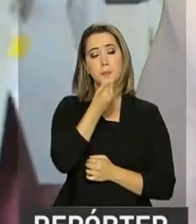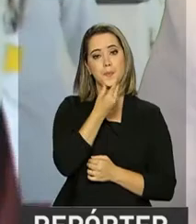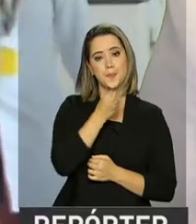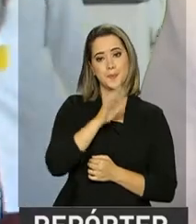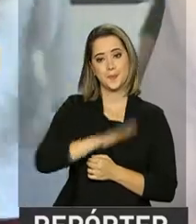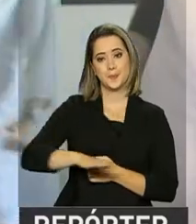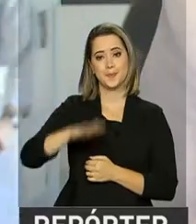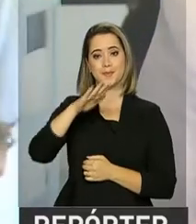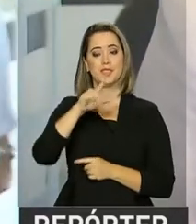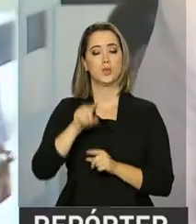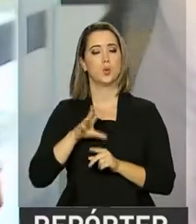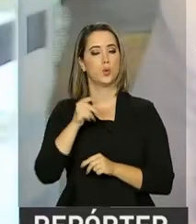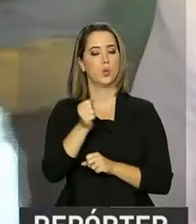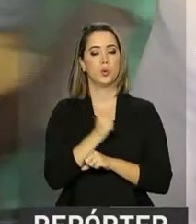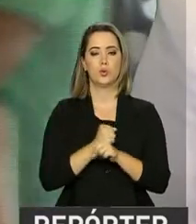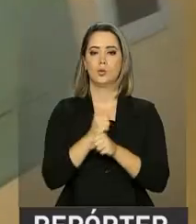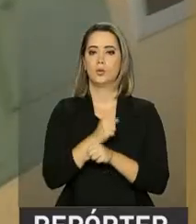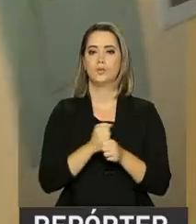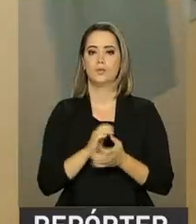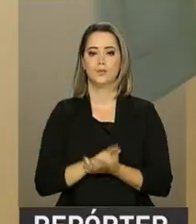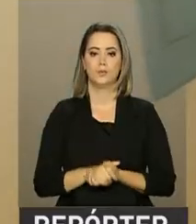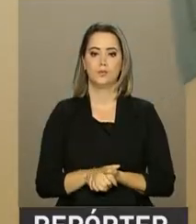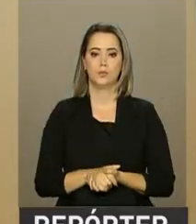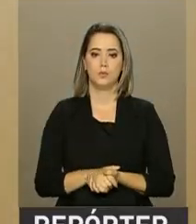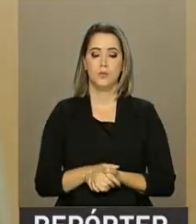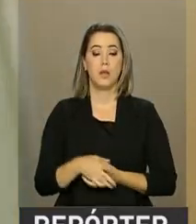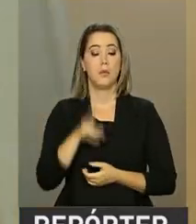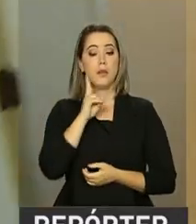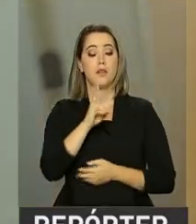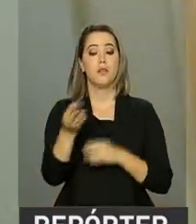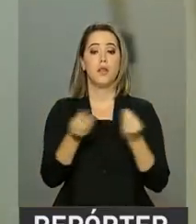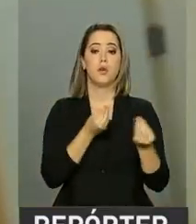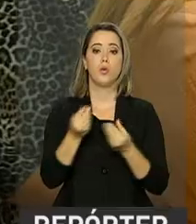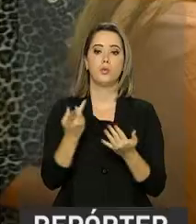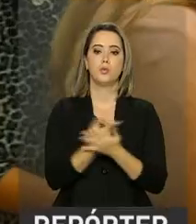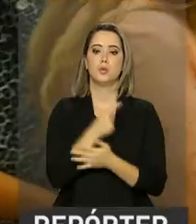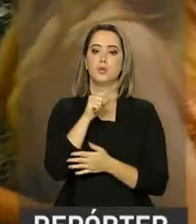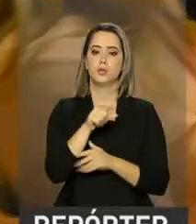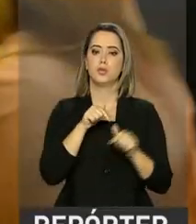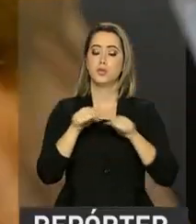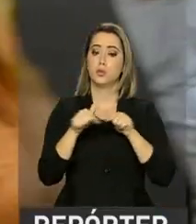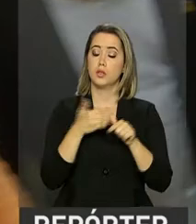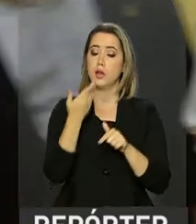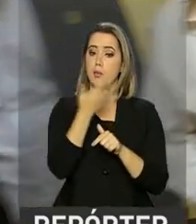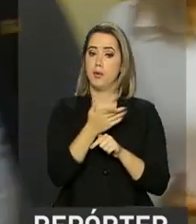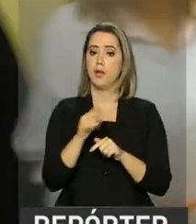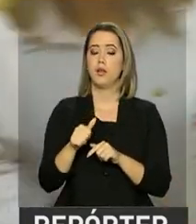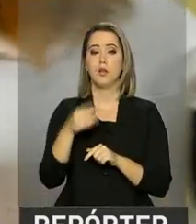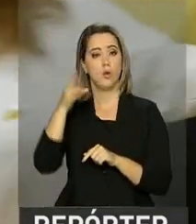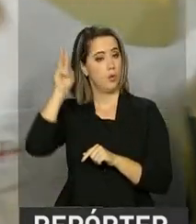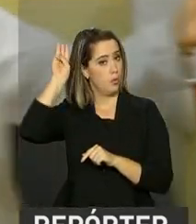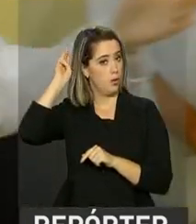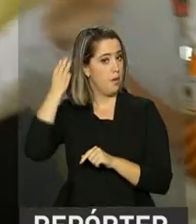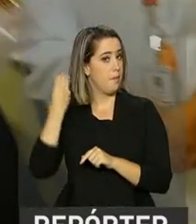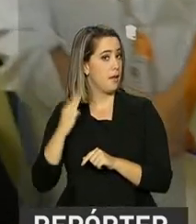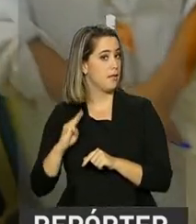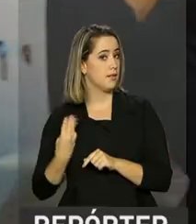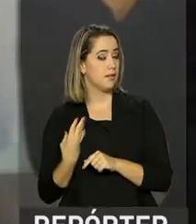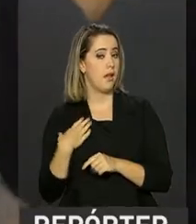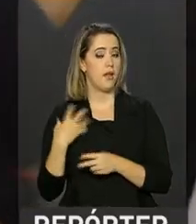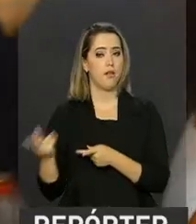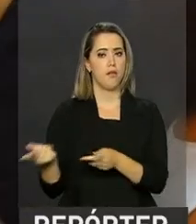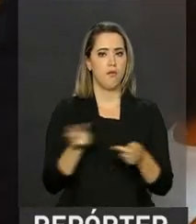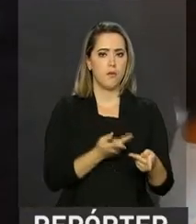com lábio leporino todos os anos e para conferir como funciona esse trabalho a primeira dama marcela temer visitou o hospital